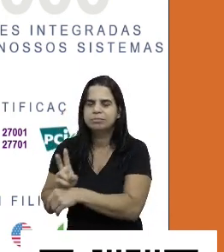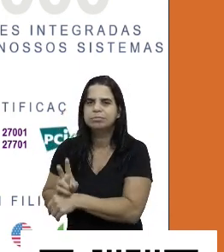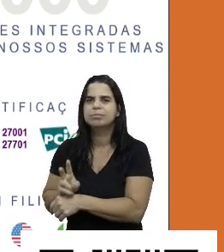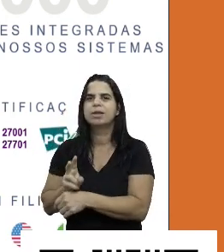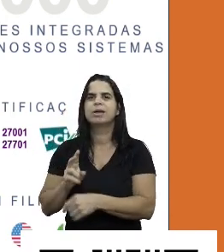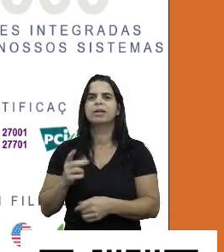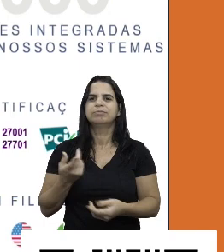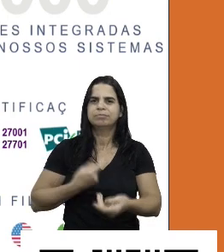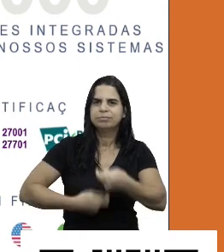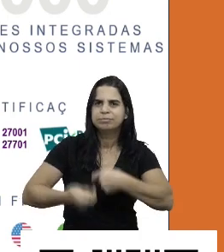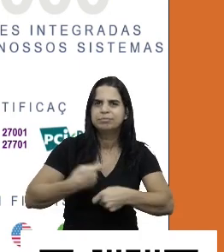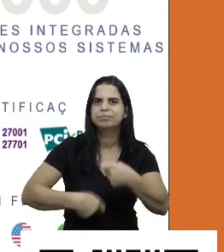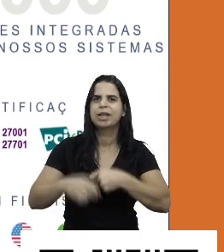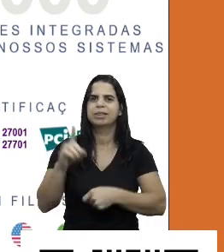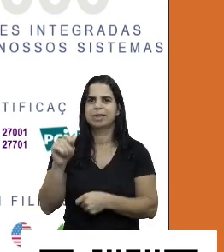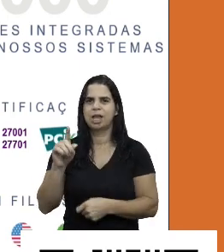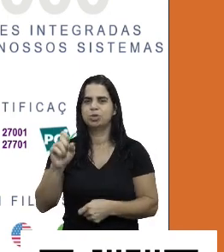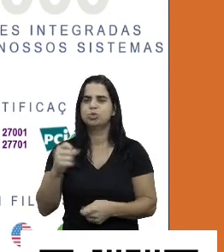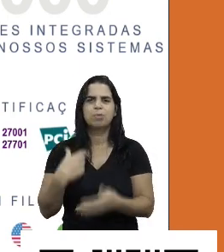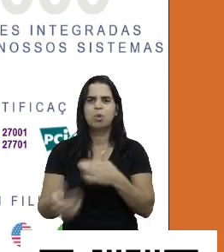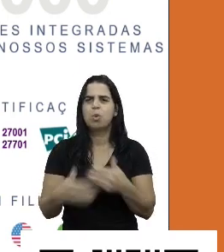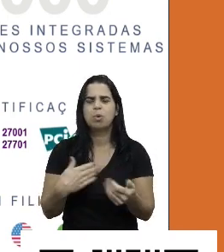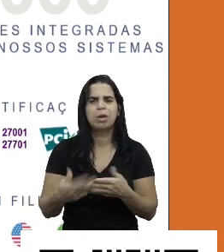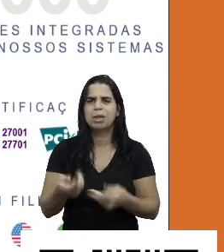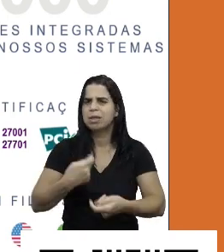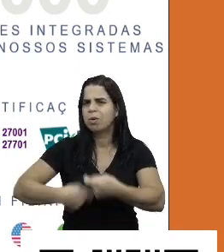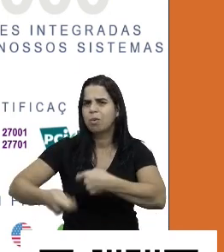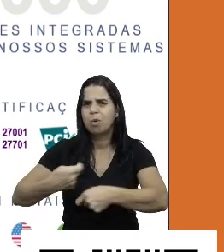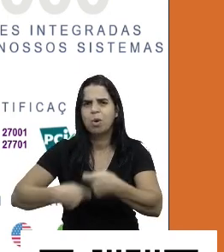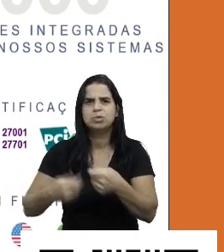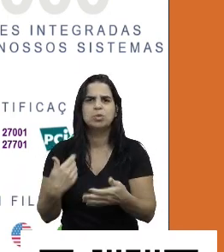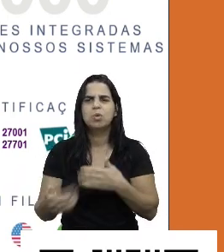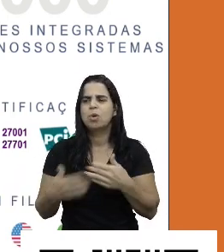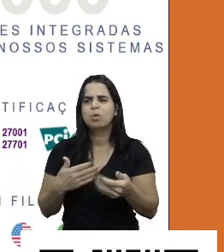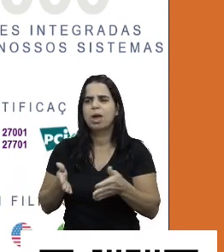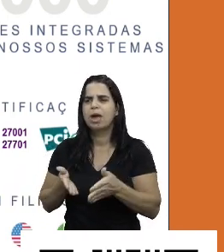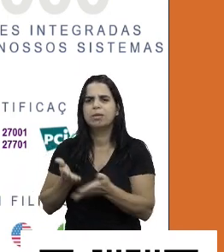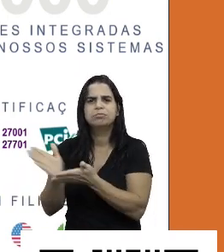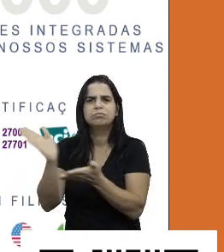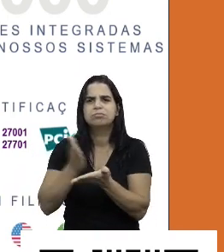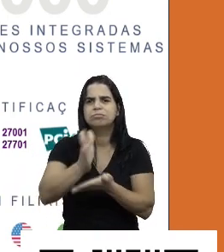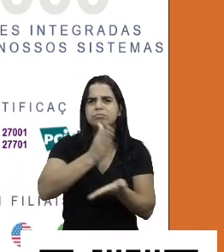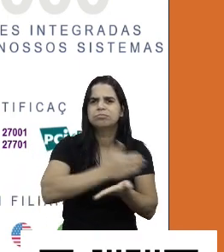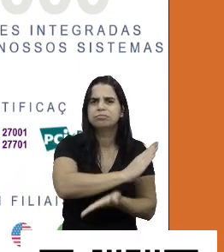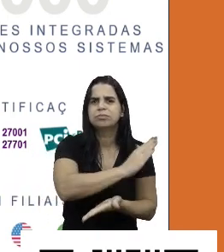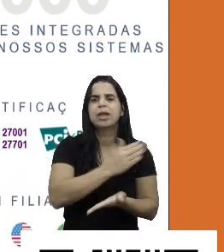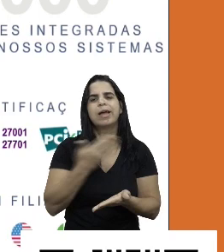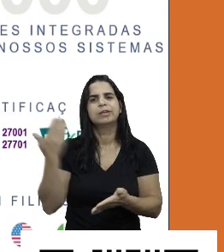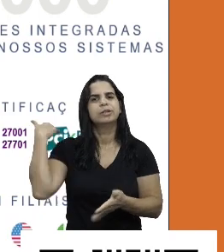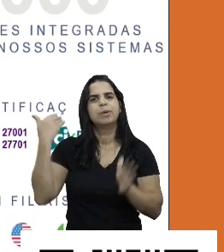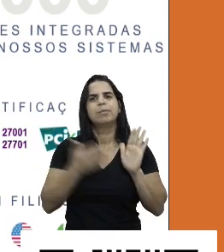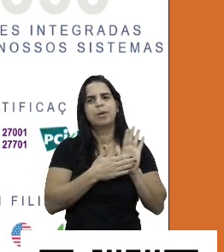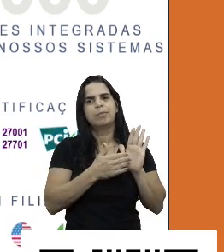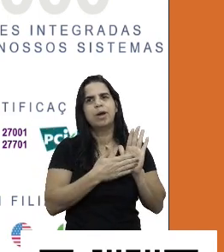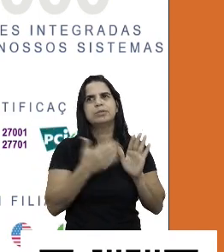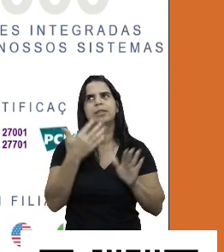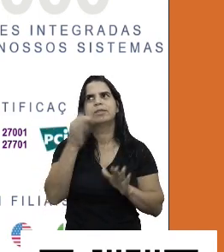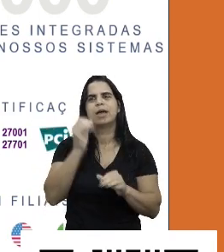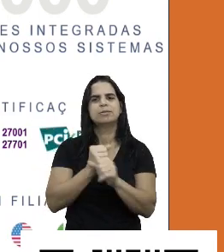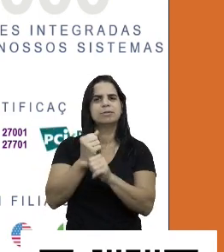artificial para qualquer negócio para qualquer nicho e é isso que a gente se propôs a fazer a 10 anos atrás e hoje